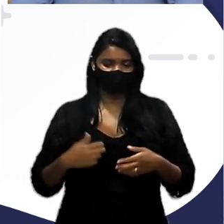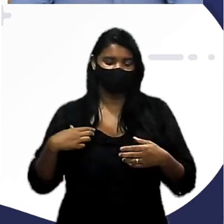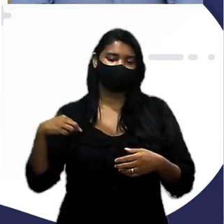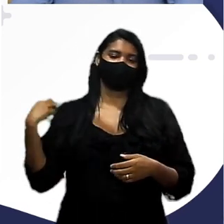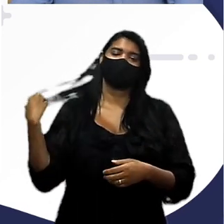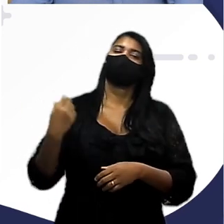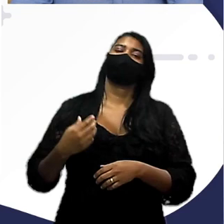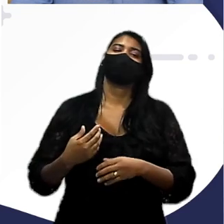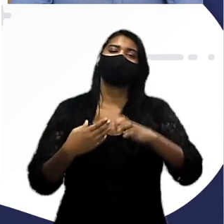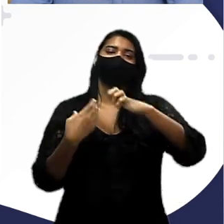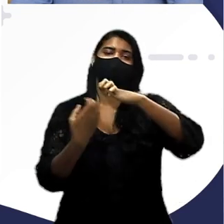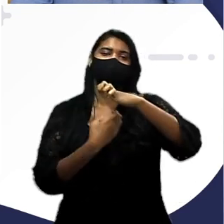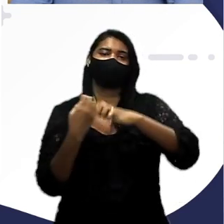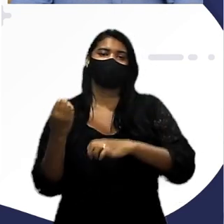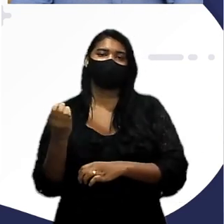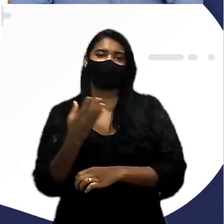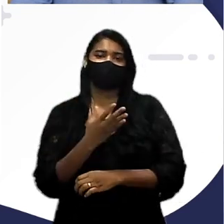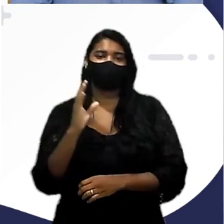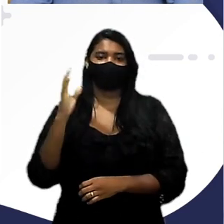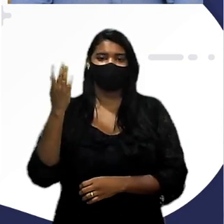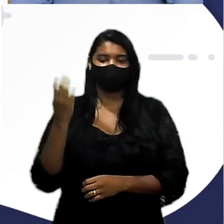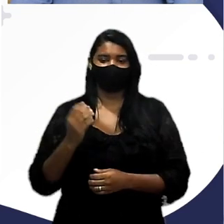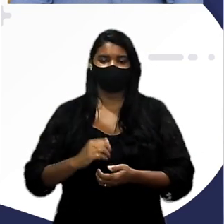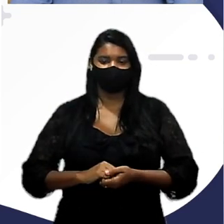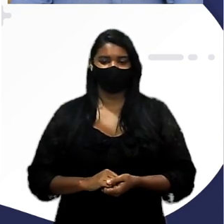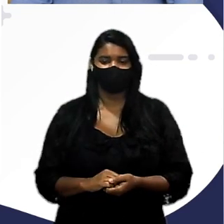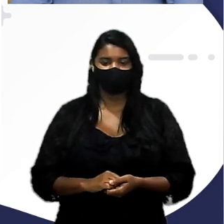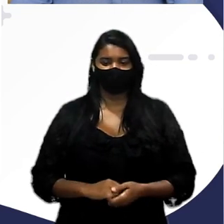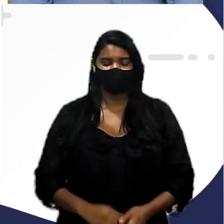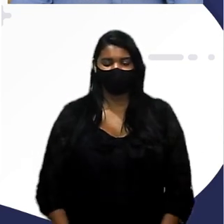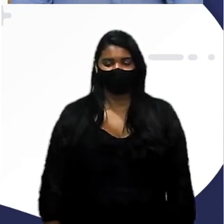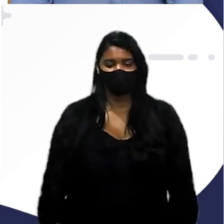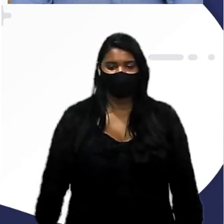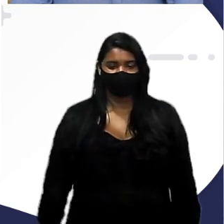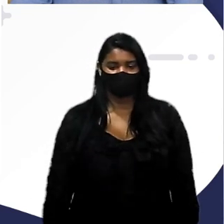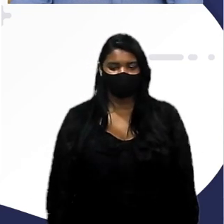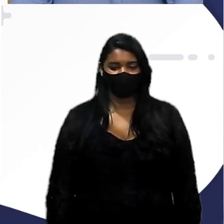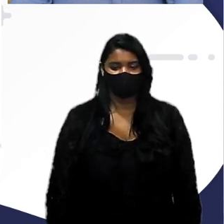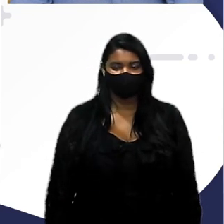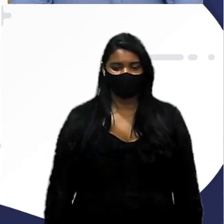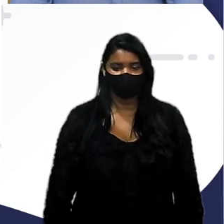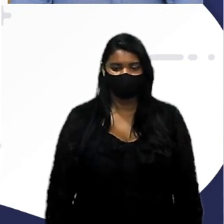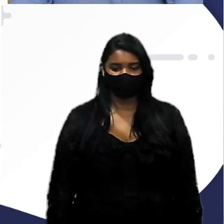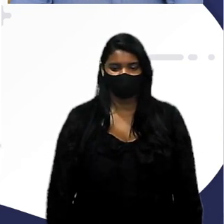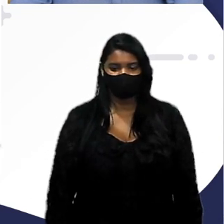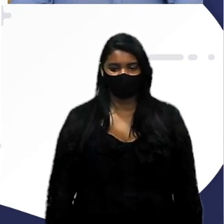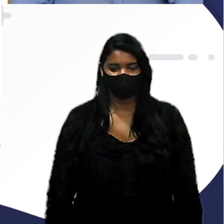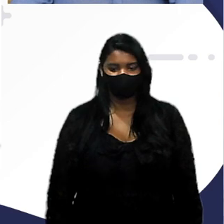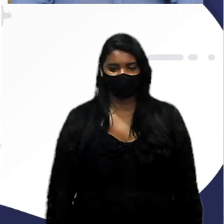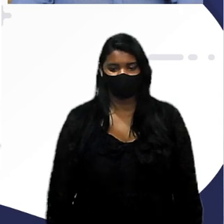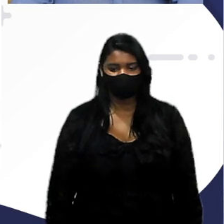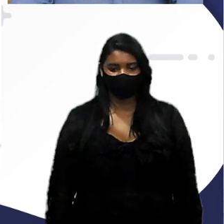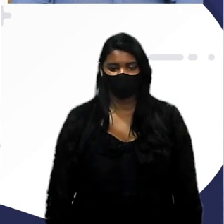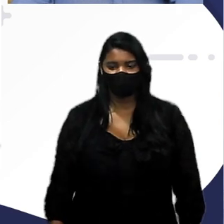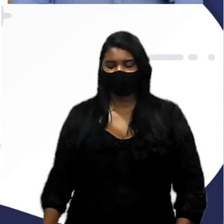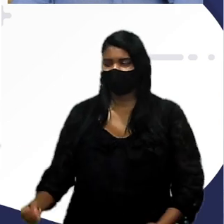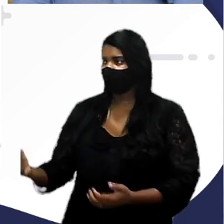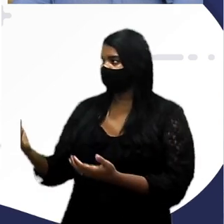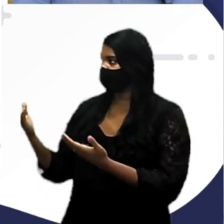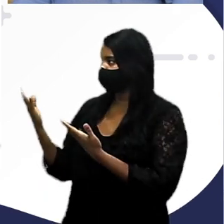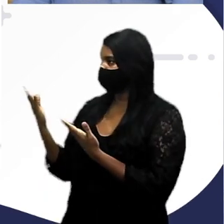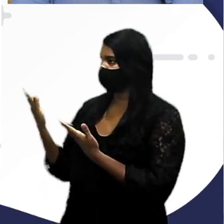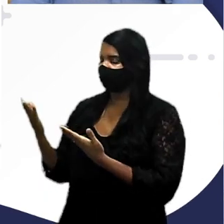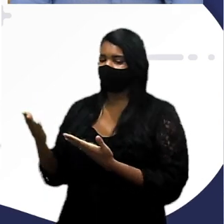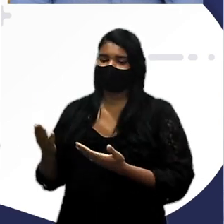da empresa e os novos tempos. Então, eu vou passar um pouquinho esses pequenos slides, tá certo? Para que a gente